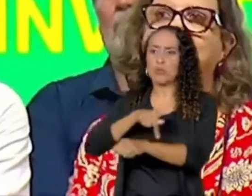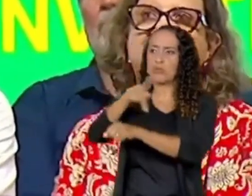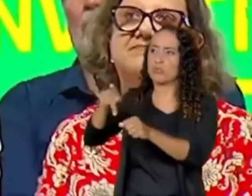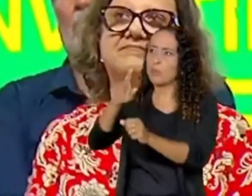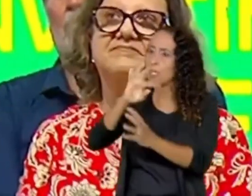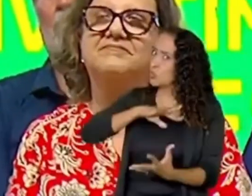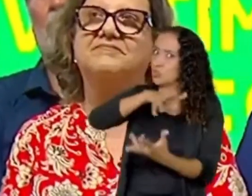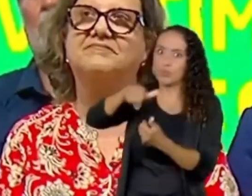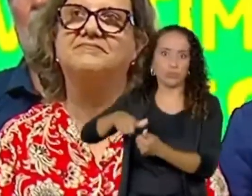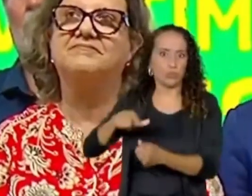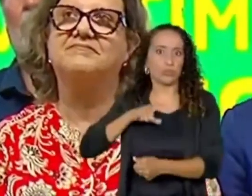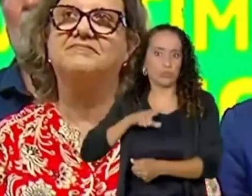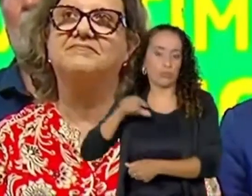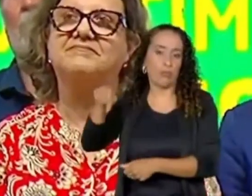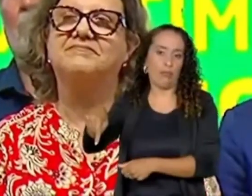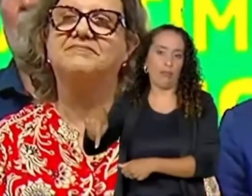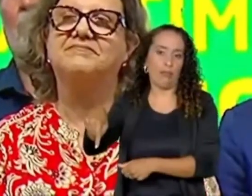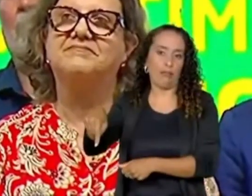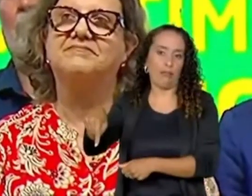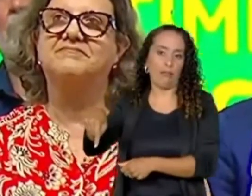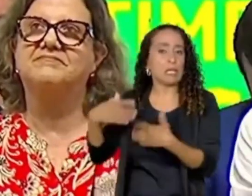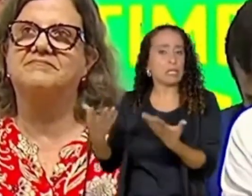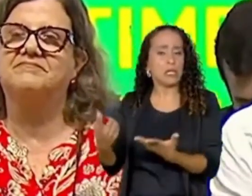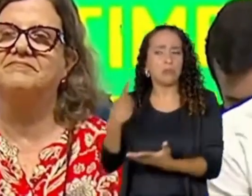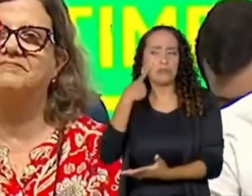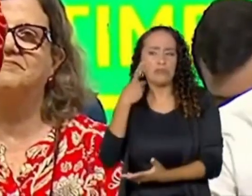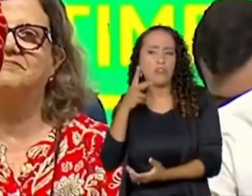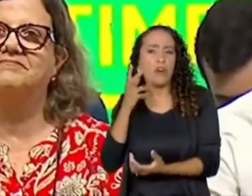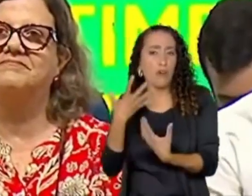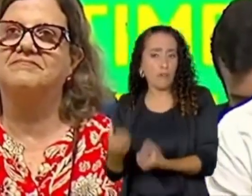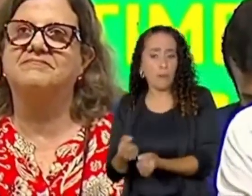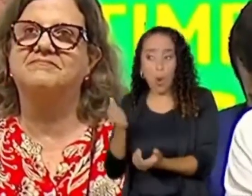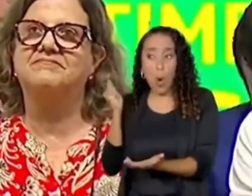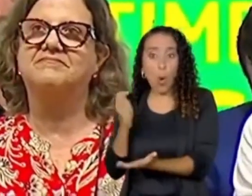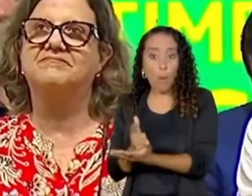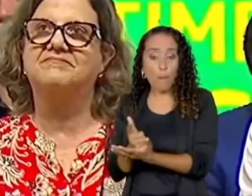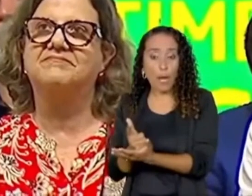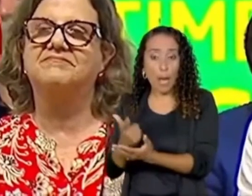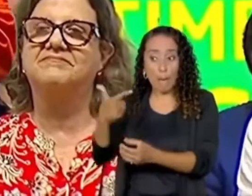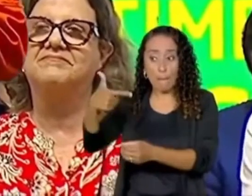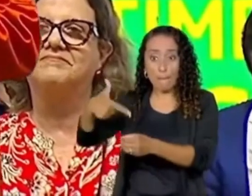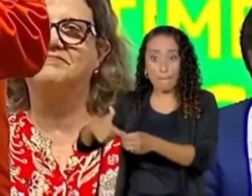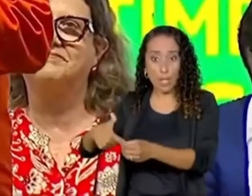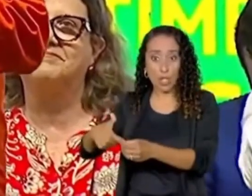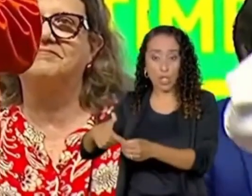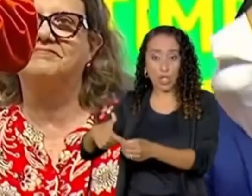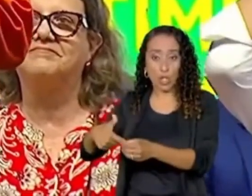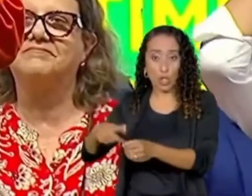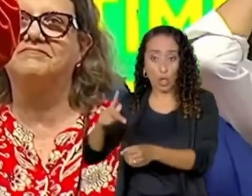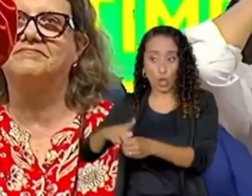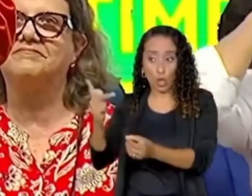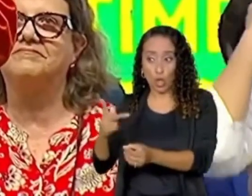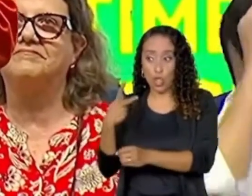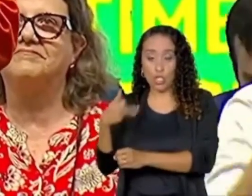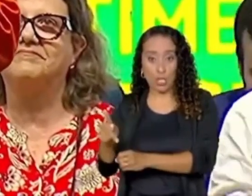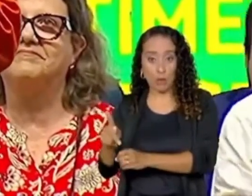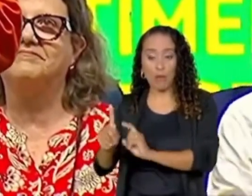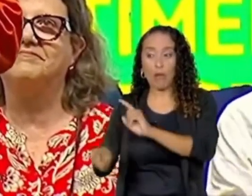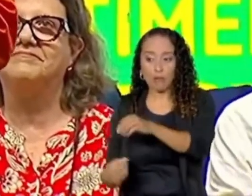mundo inteiro. Eu falei, então, nós vamos comprar petróleo seu para poder fazer a